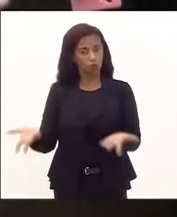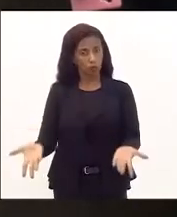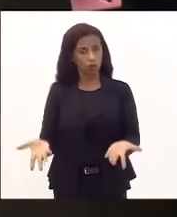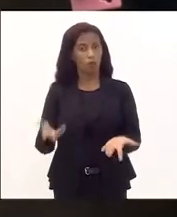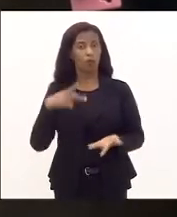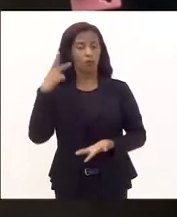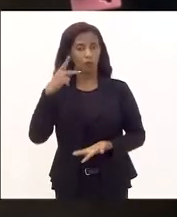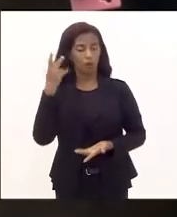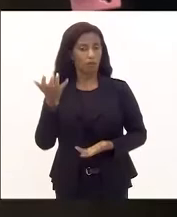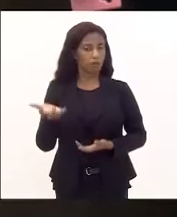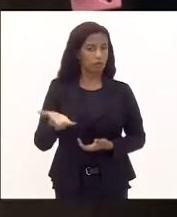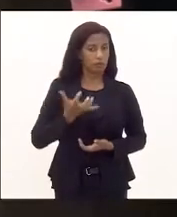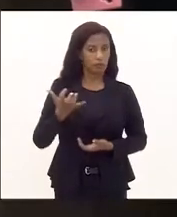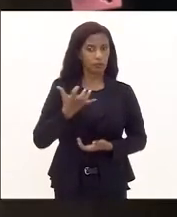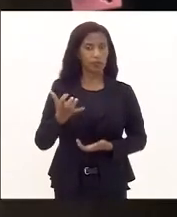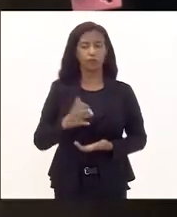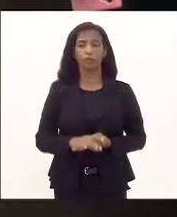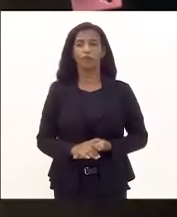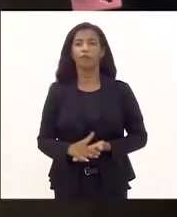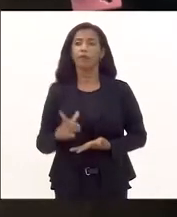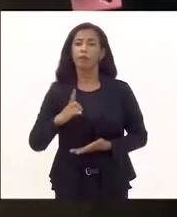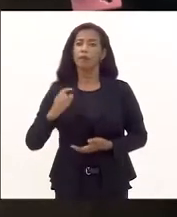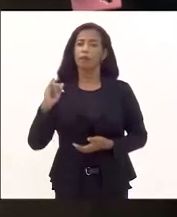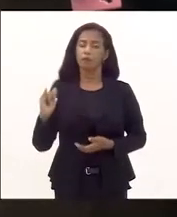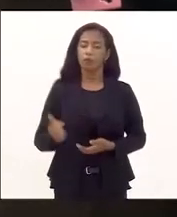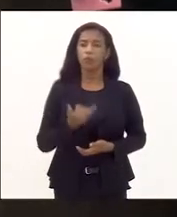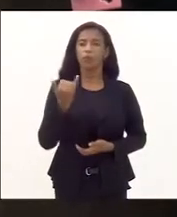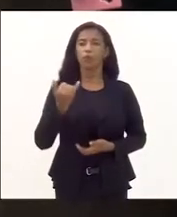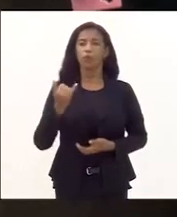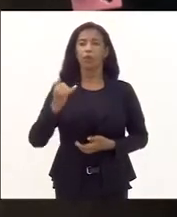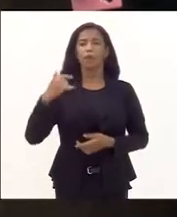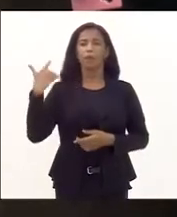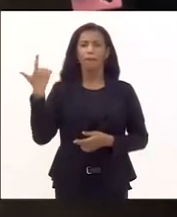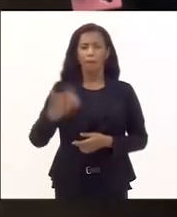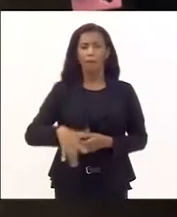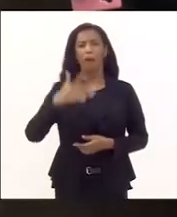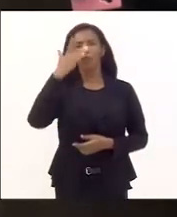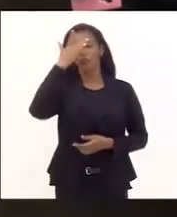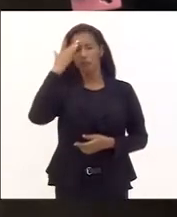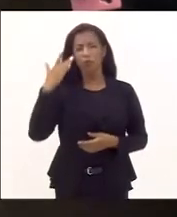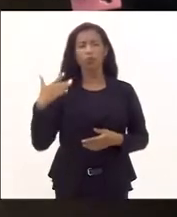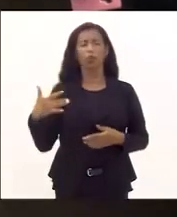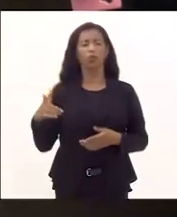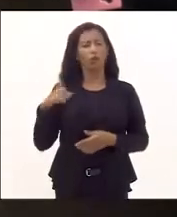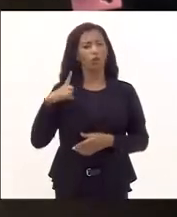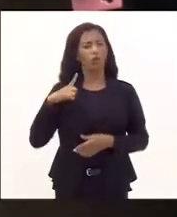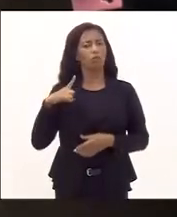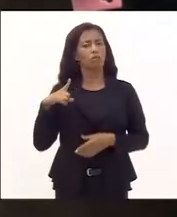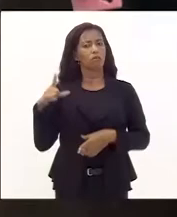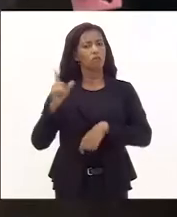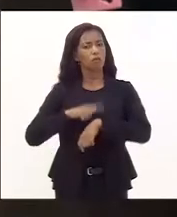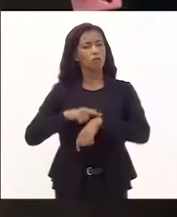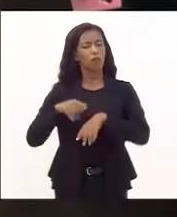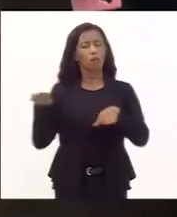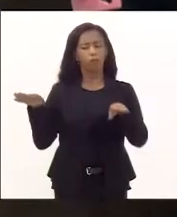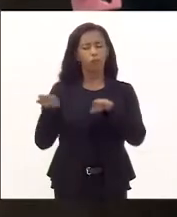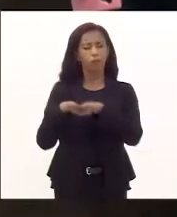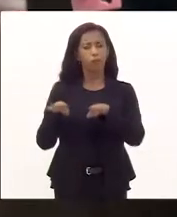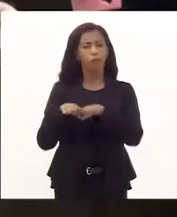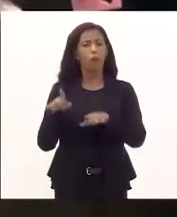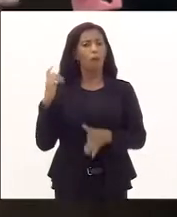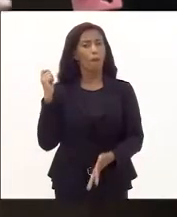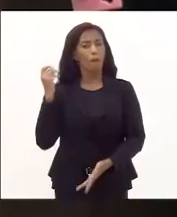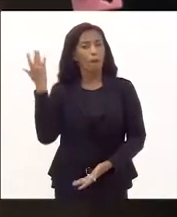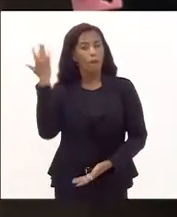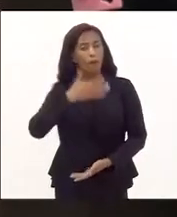do parlamento, tem mais possibilidade de que mais pessoas completem um determinado tempo e, além de completar um determinado tempo,